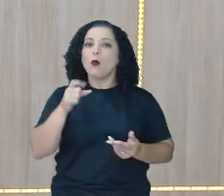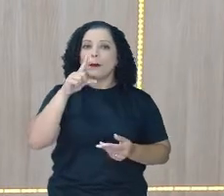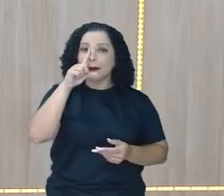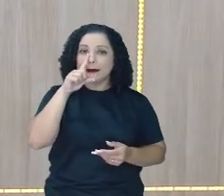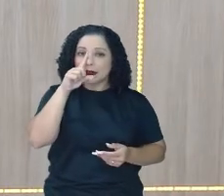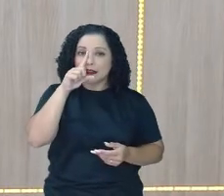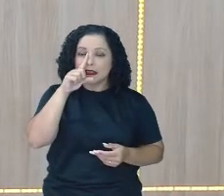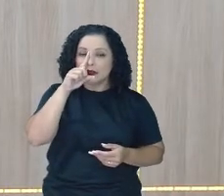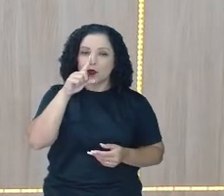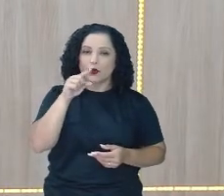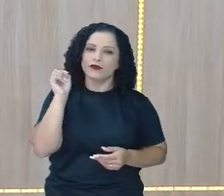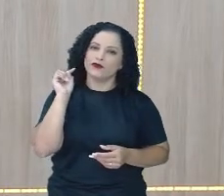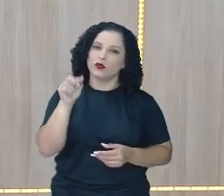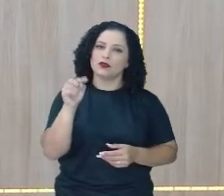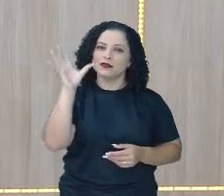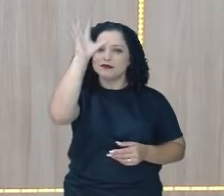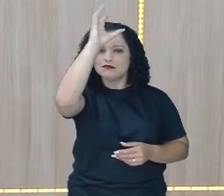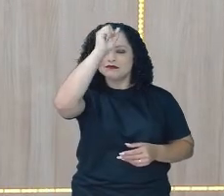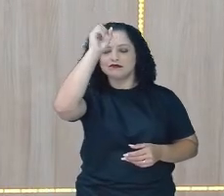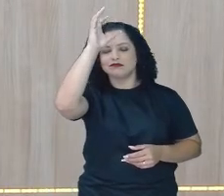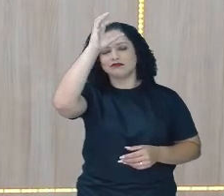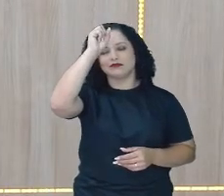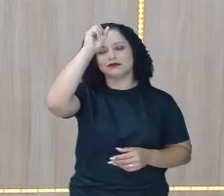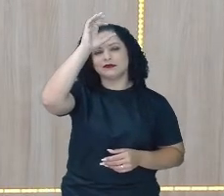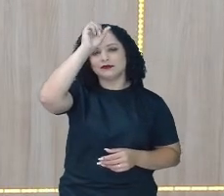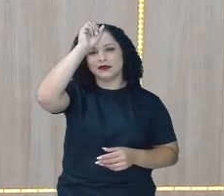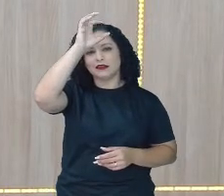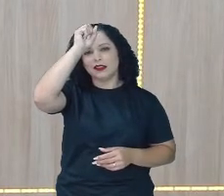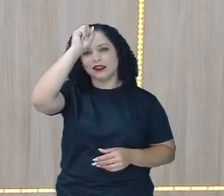você aprender uma forma de